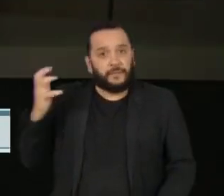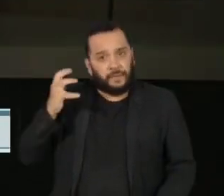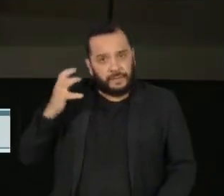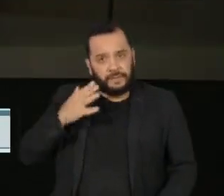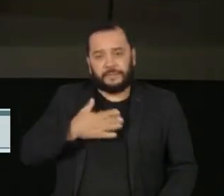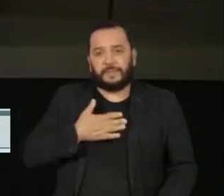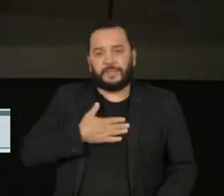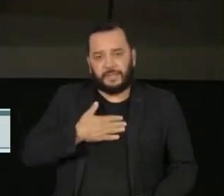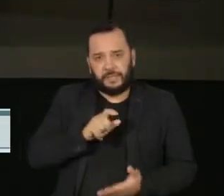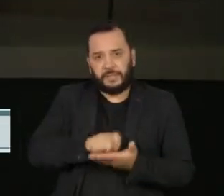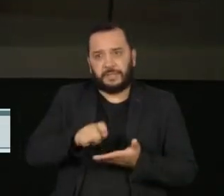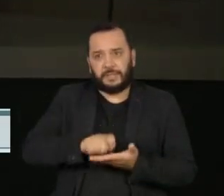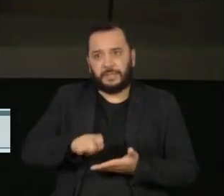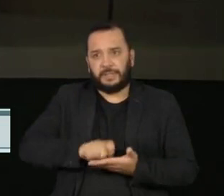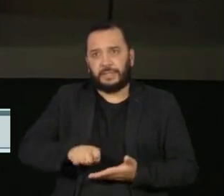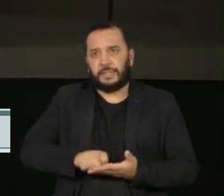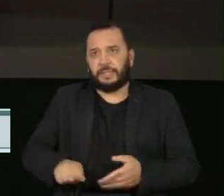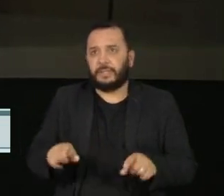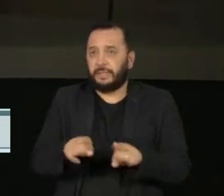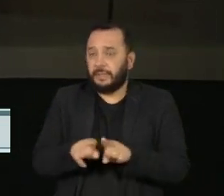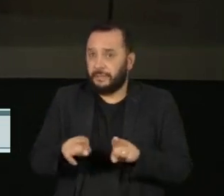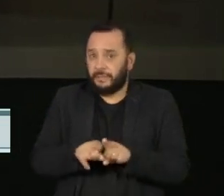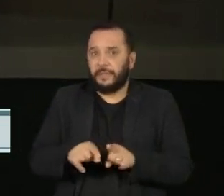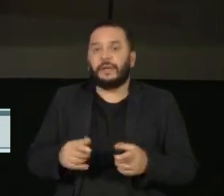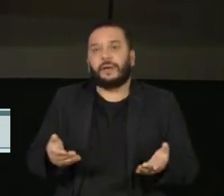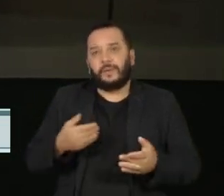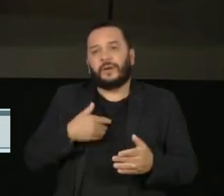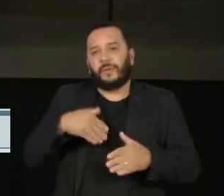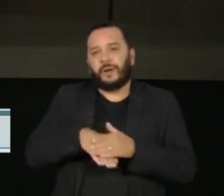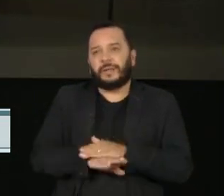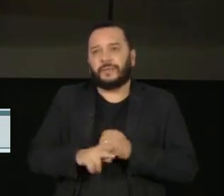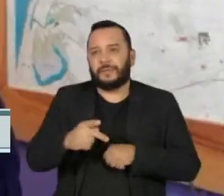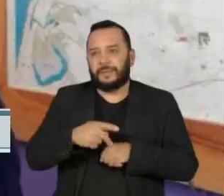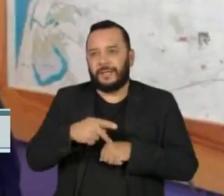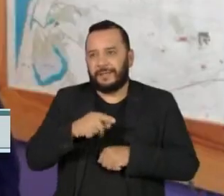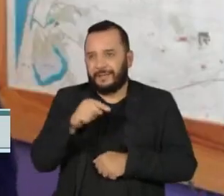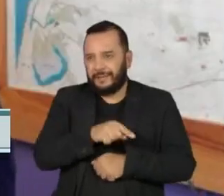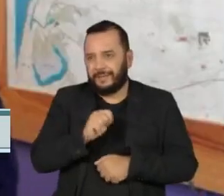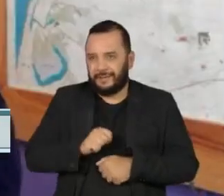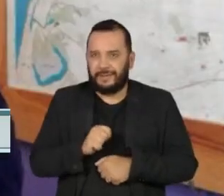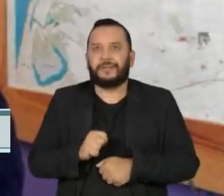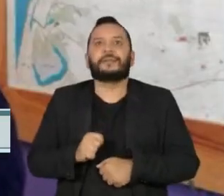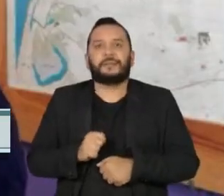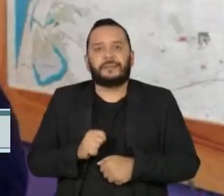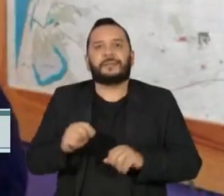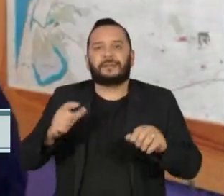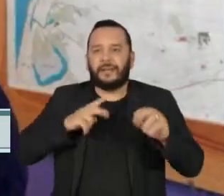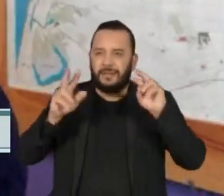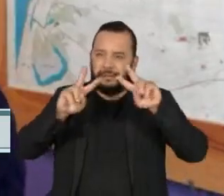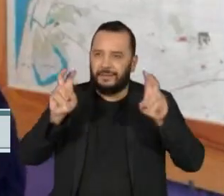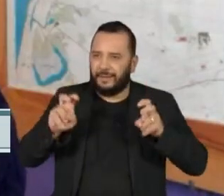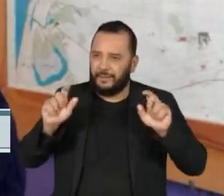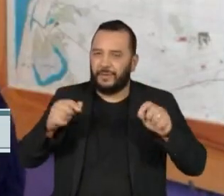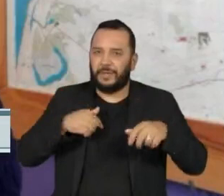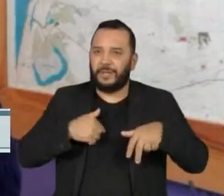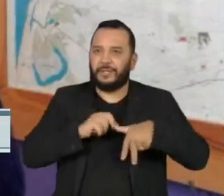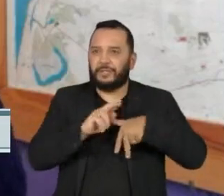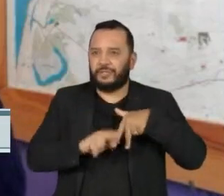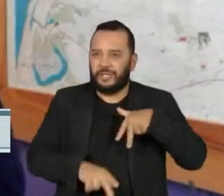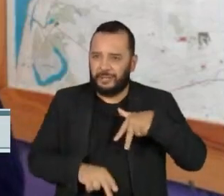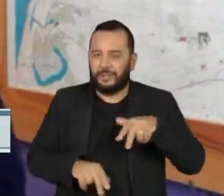começo. Agora, também guardamos pedras aqui, eu trago mais uma vez essa questão de gênero e de